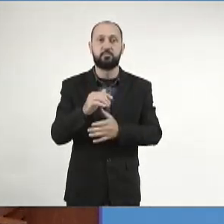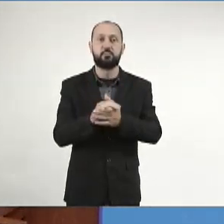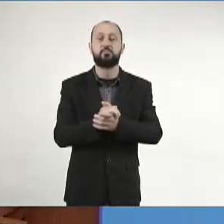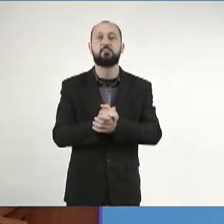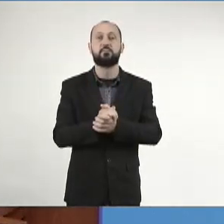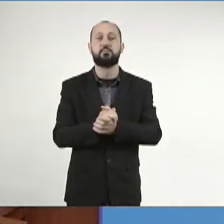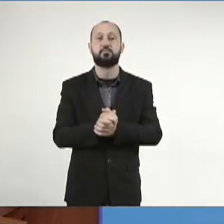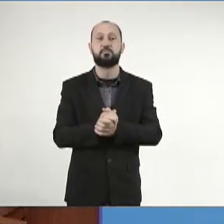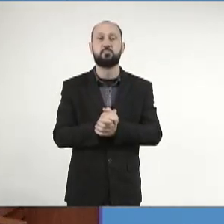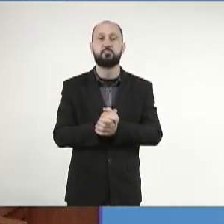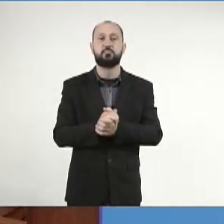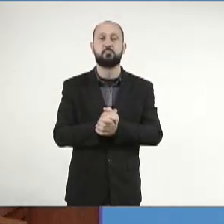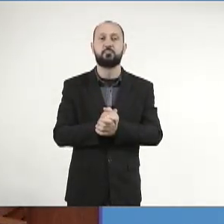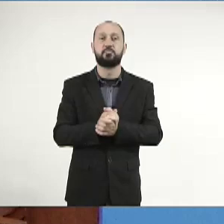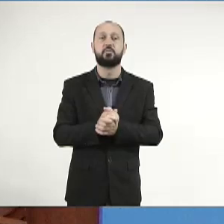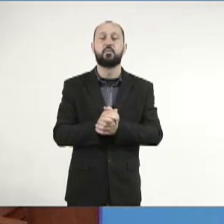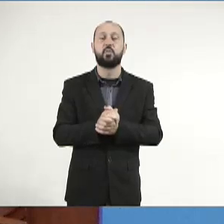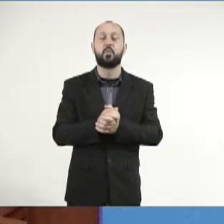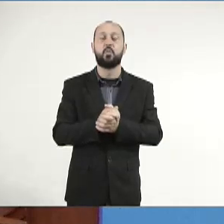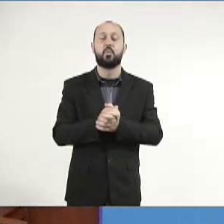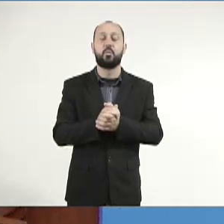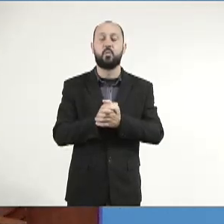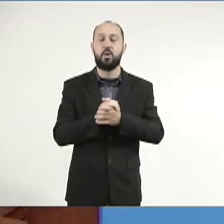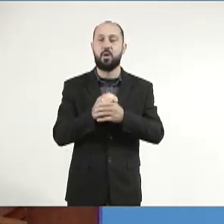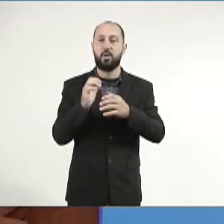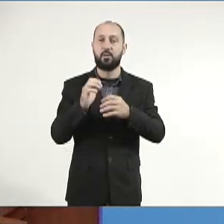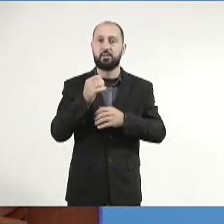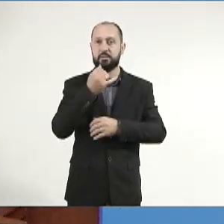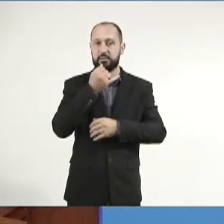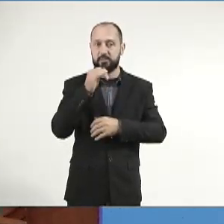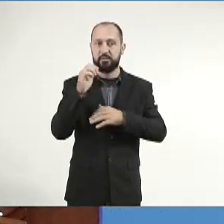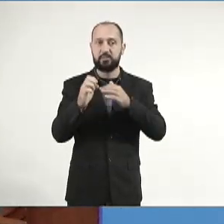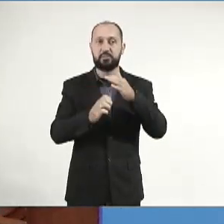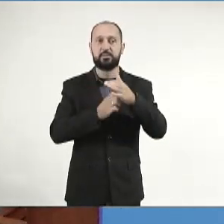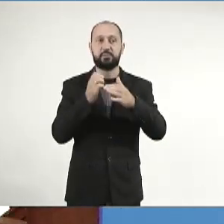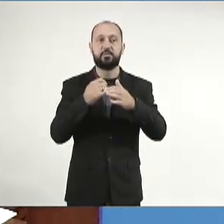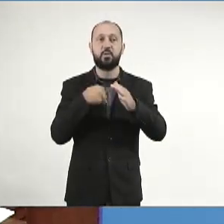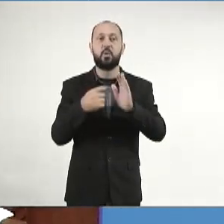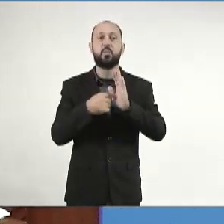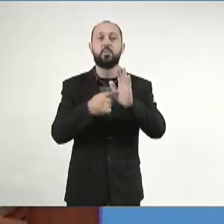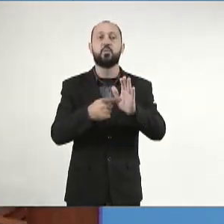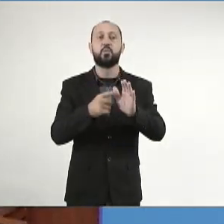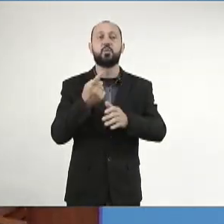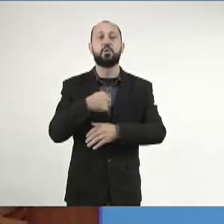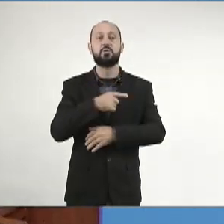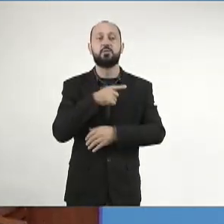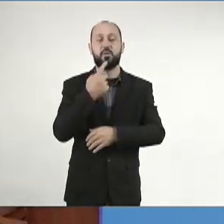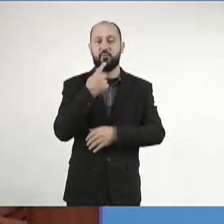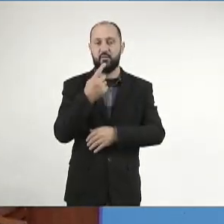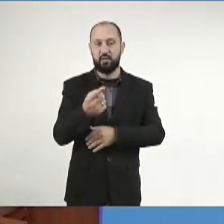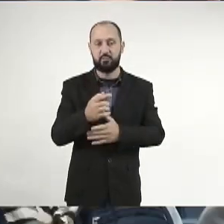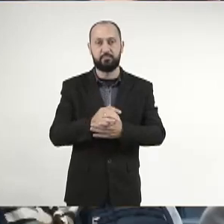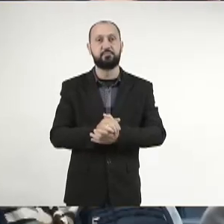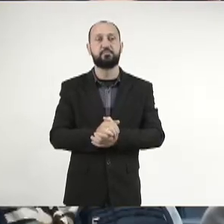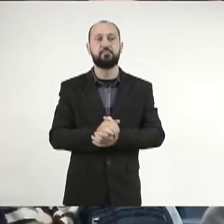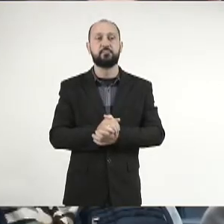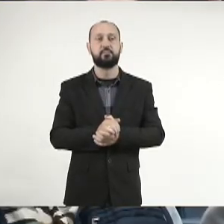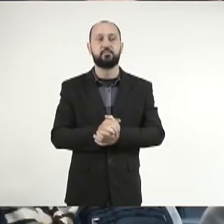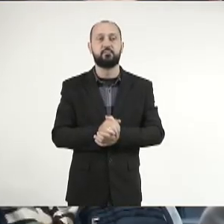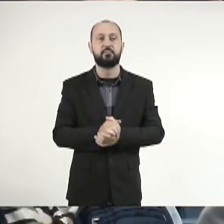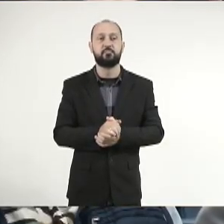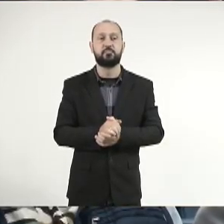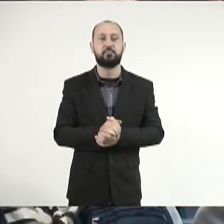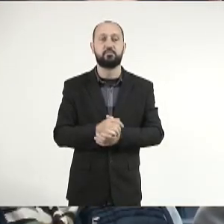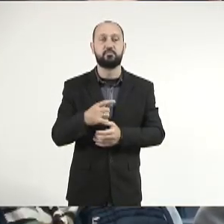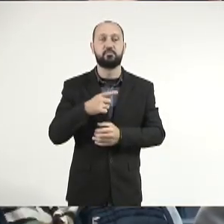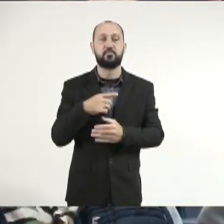com a Energisa só confirmou aquilo que nós havíamos falado. Nós temos